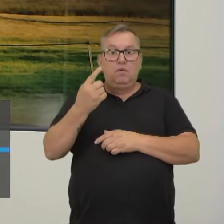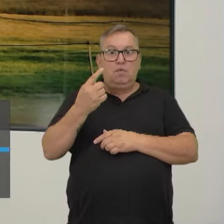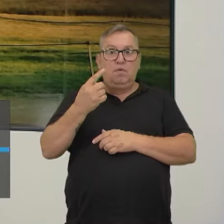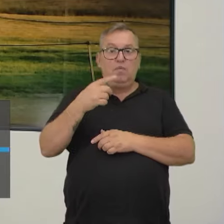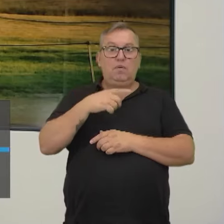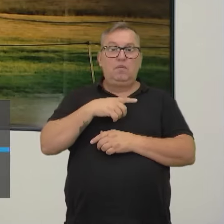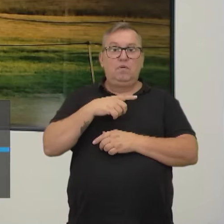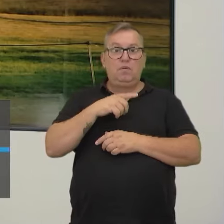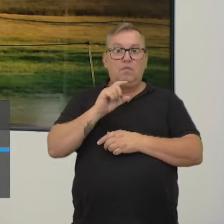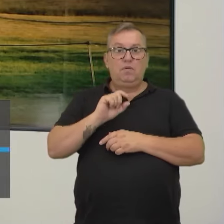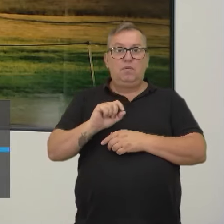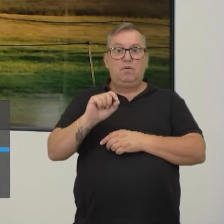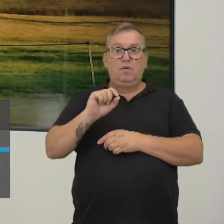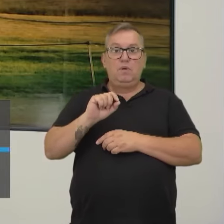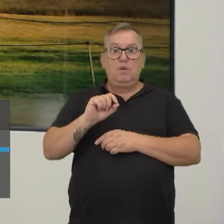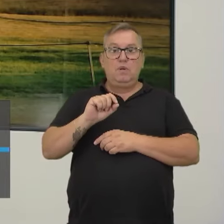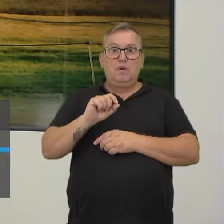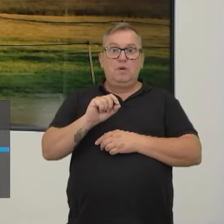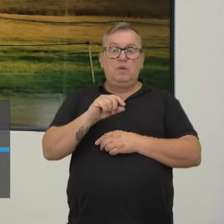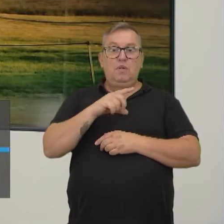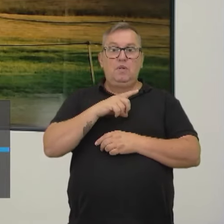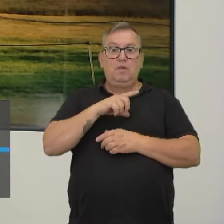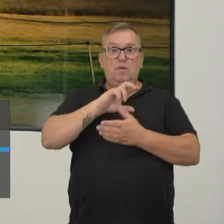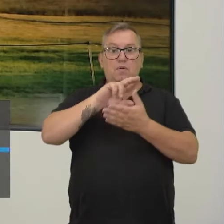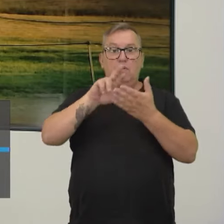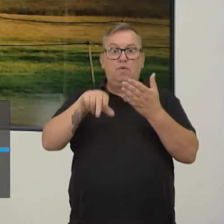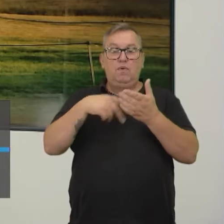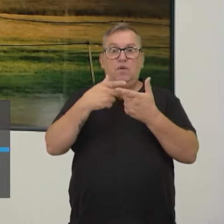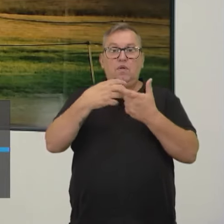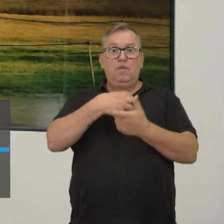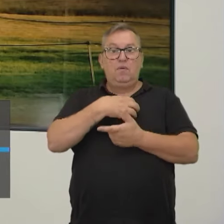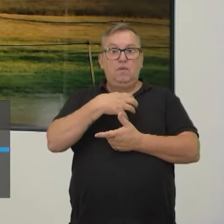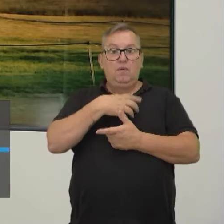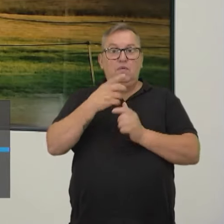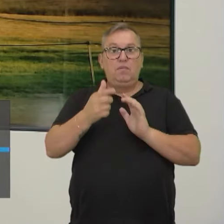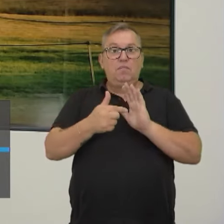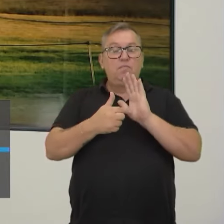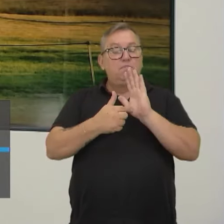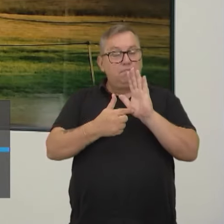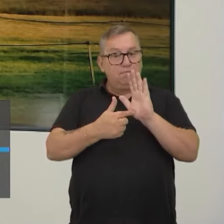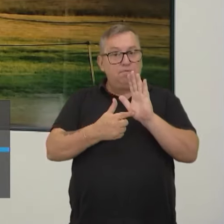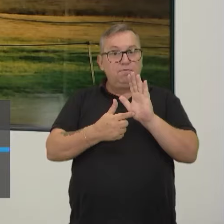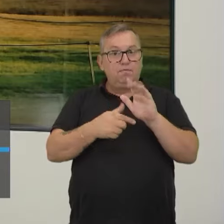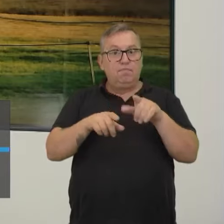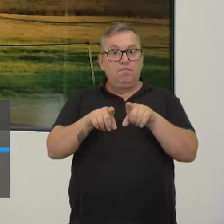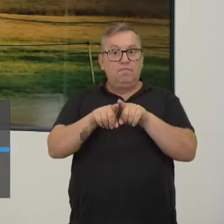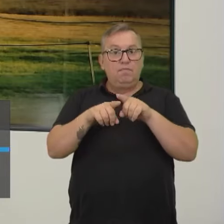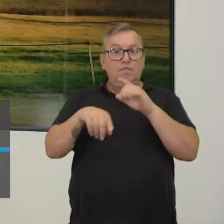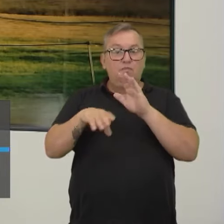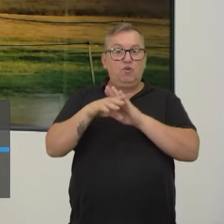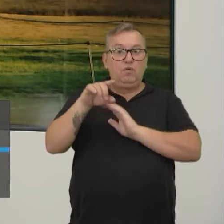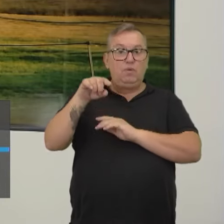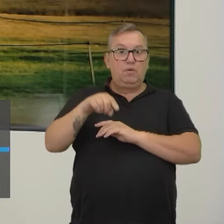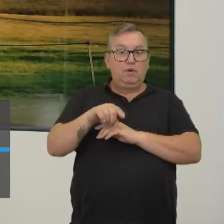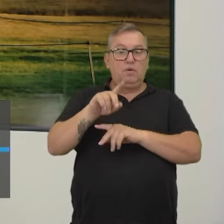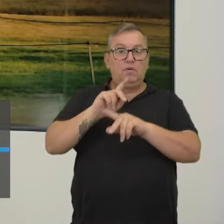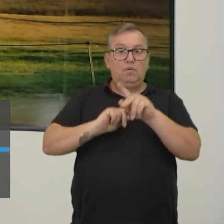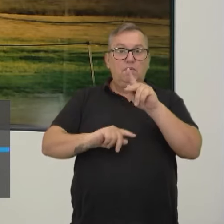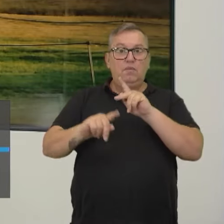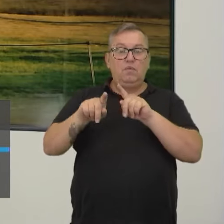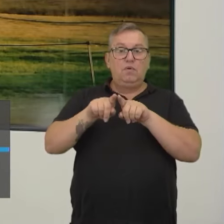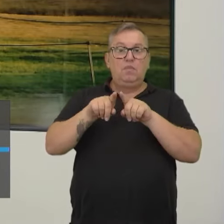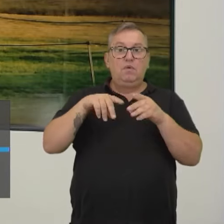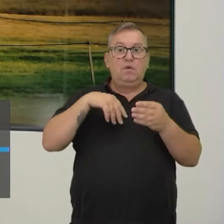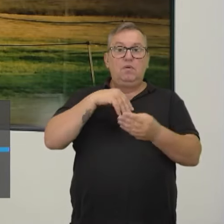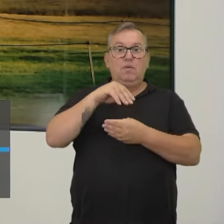esse continente imenso na África, nós tínhamos diversas formas de expressões espirituais, e eles chegam aqui, esses povos também se